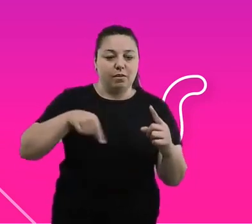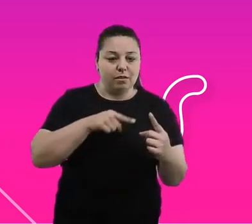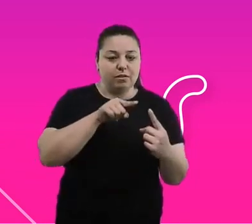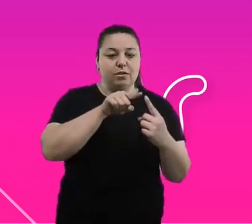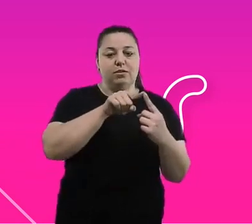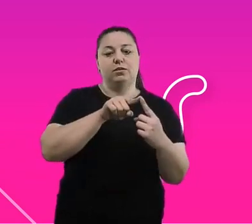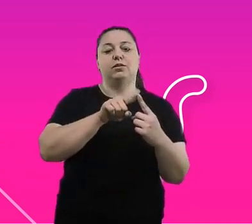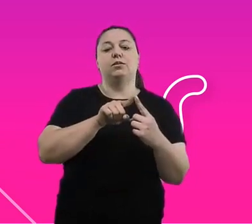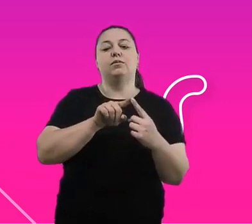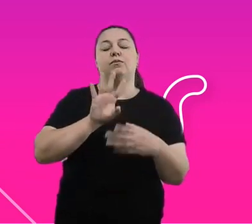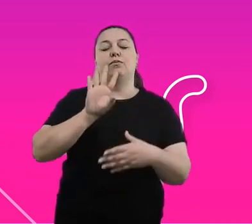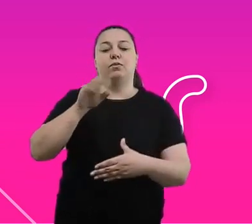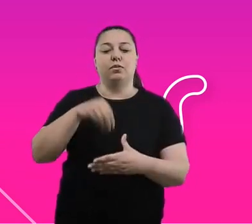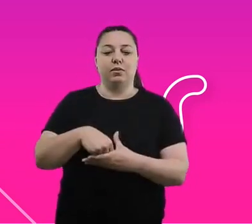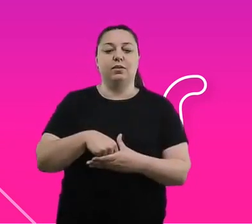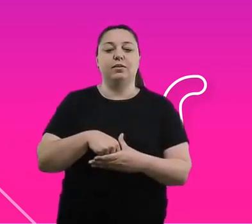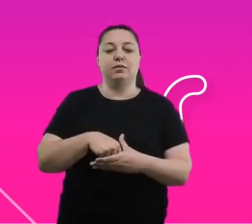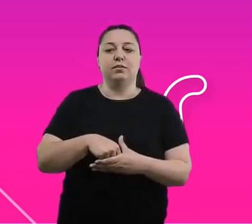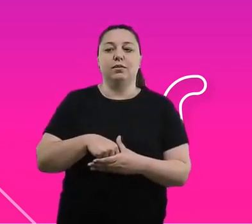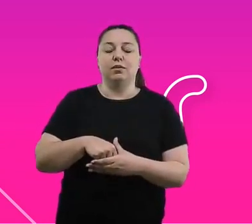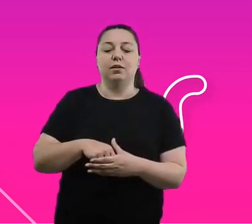sugestão para vocês da CEAPA,